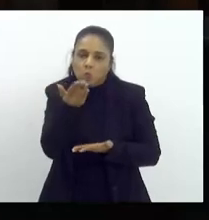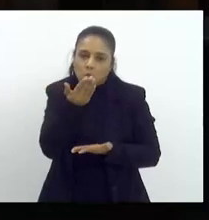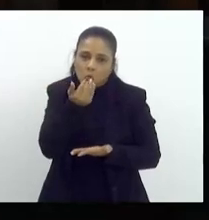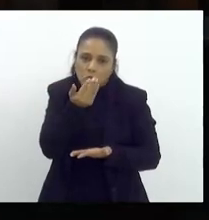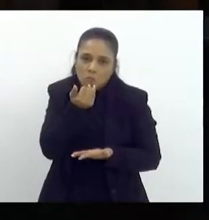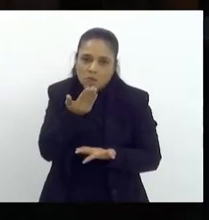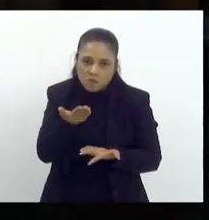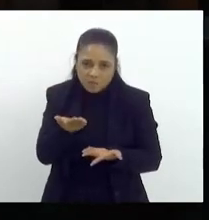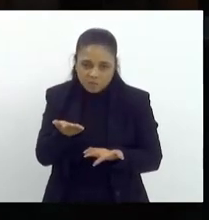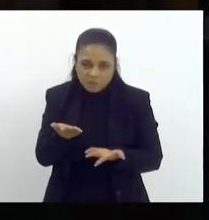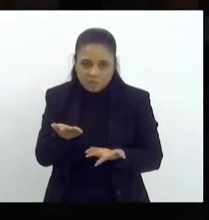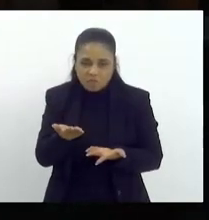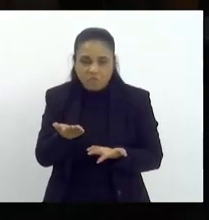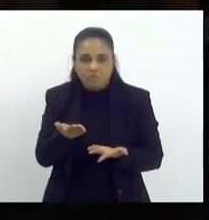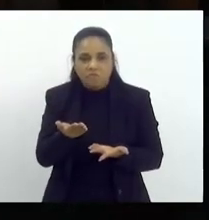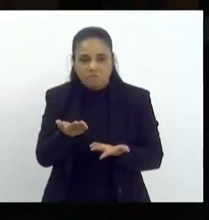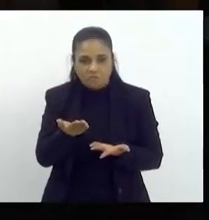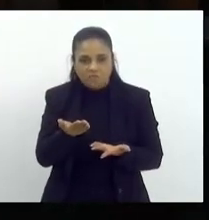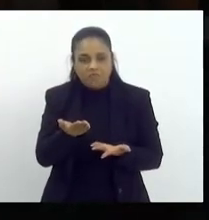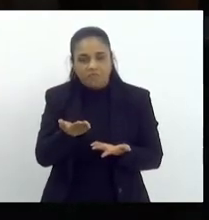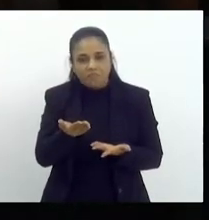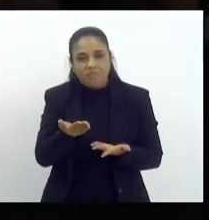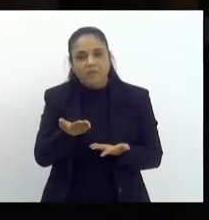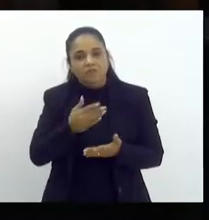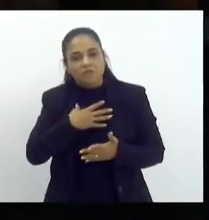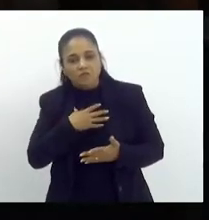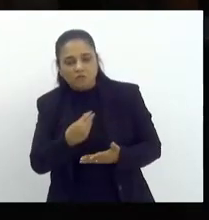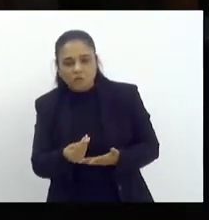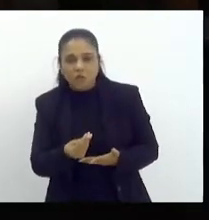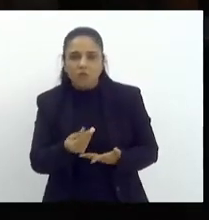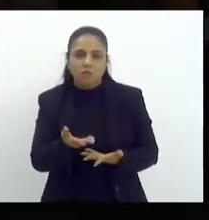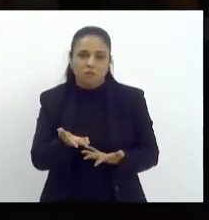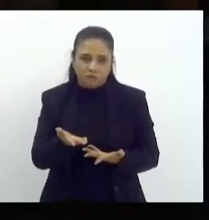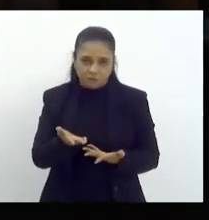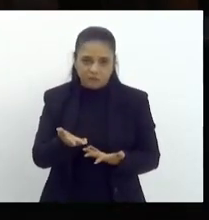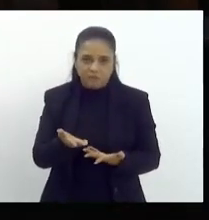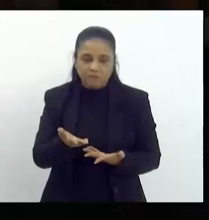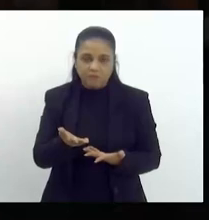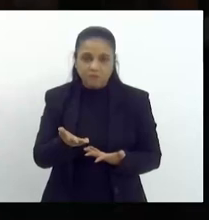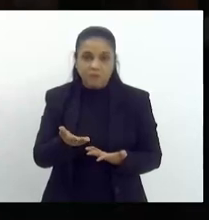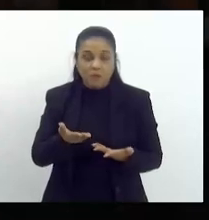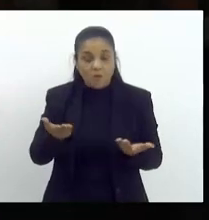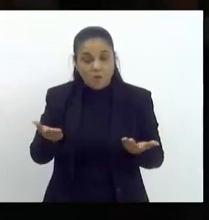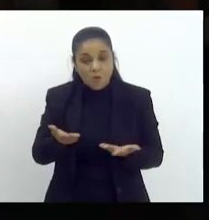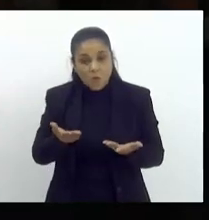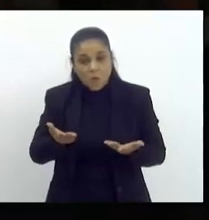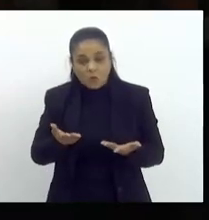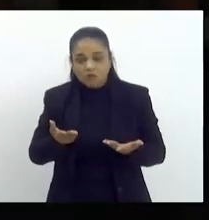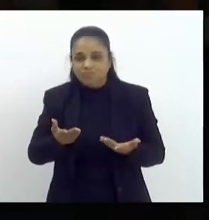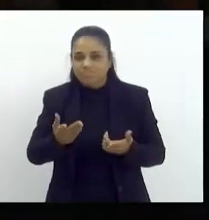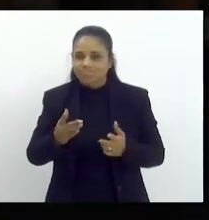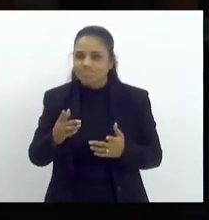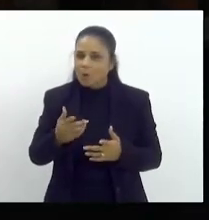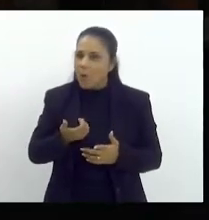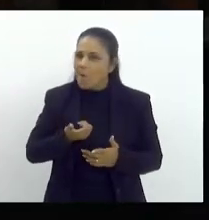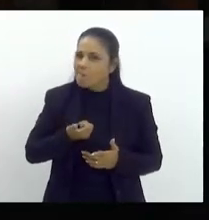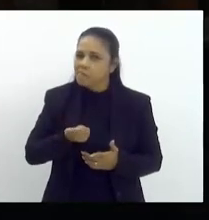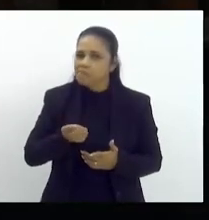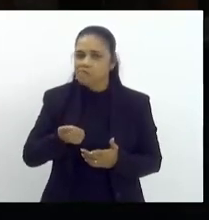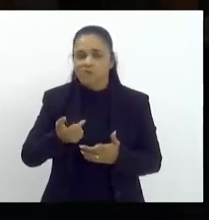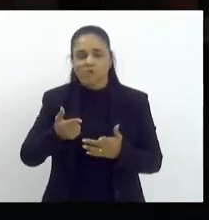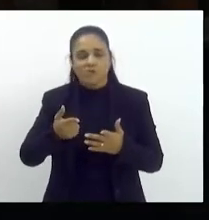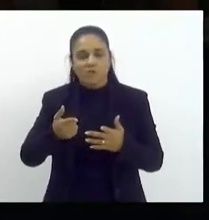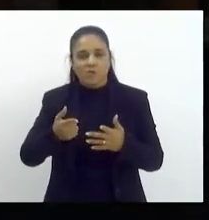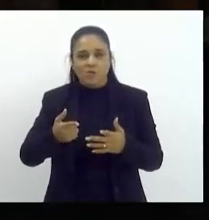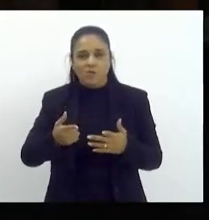da alimentação enfim dos seus filhos Então o que a gente está fazendo aqui é extremamente Cruel Cruel para